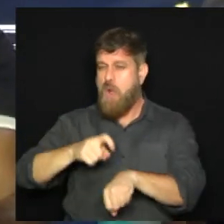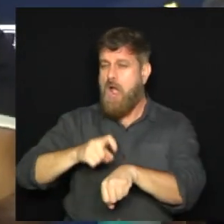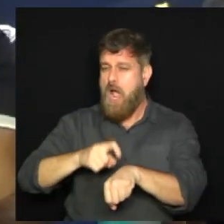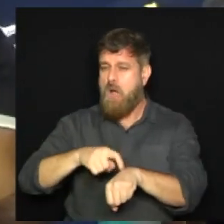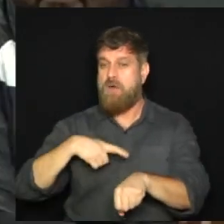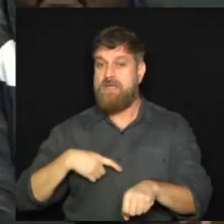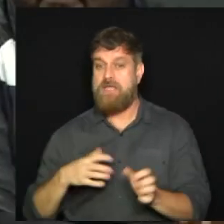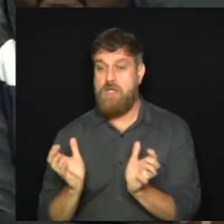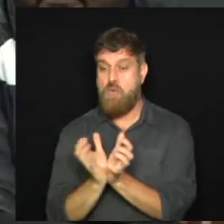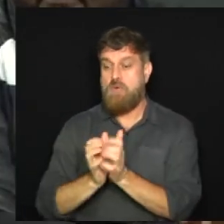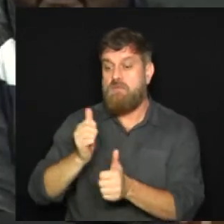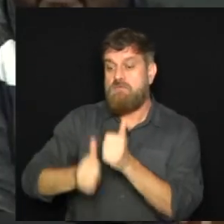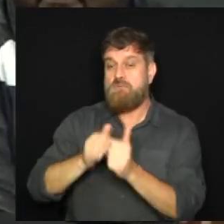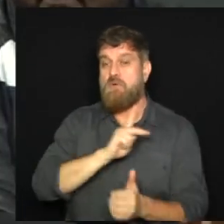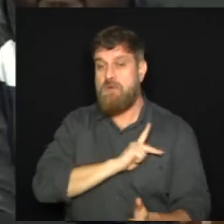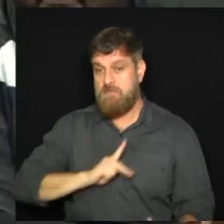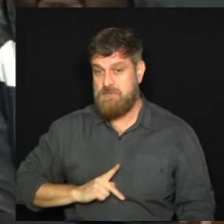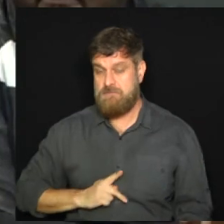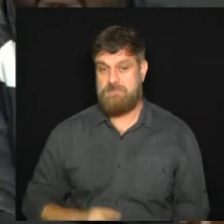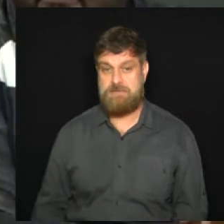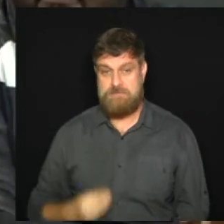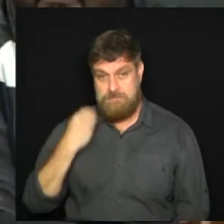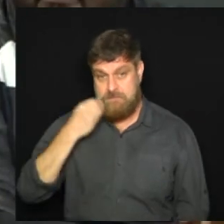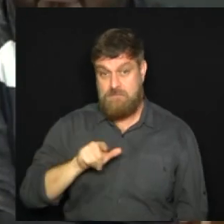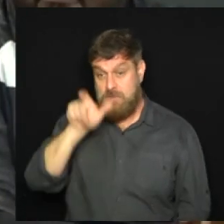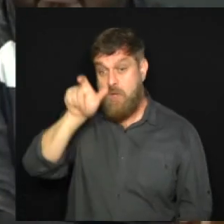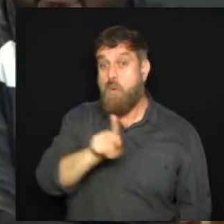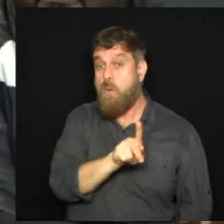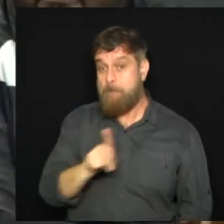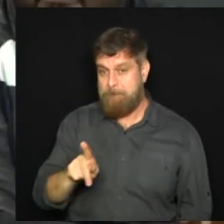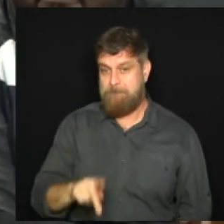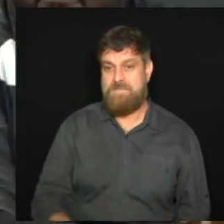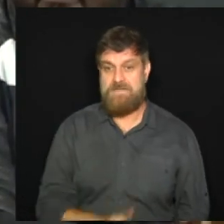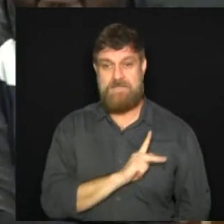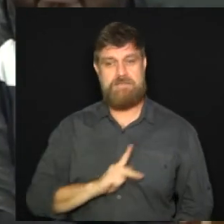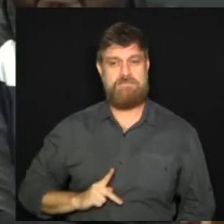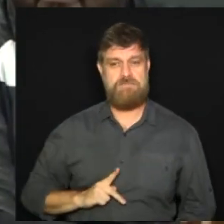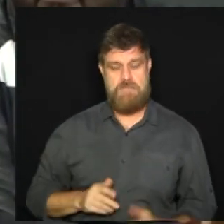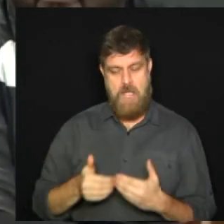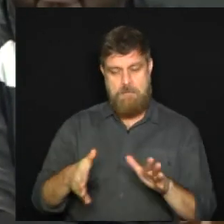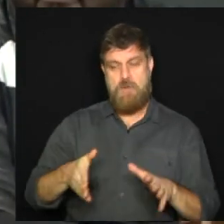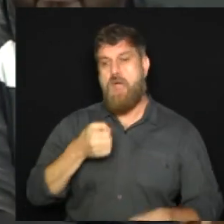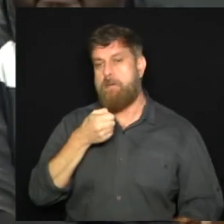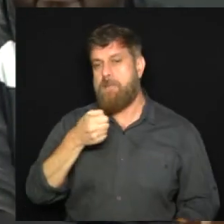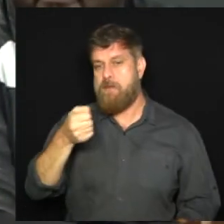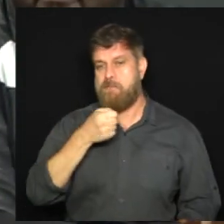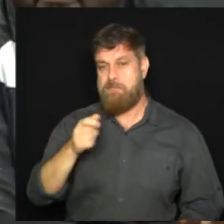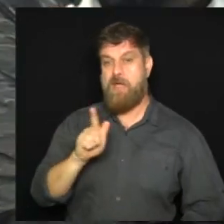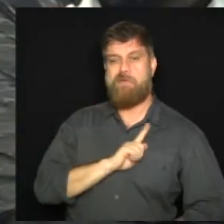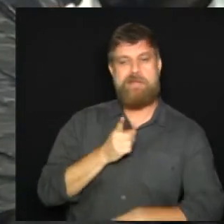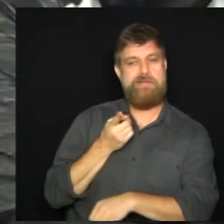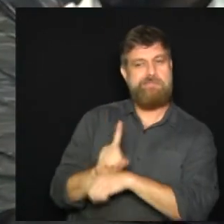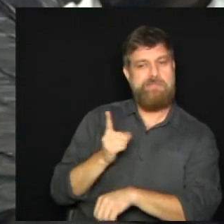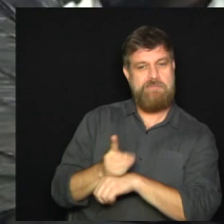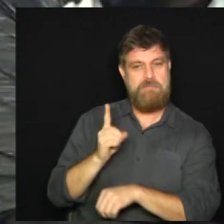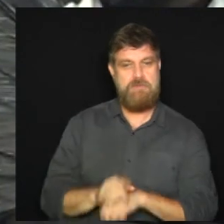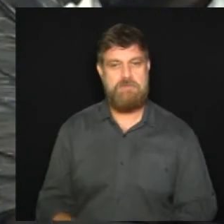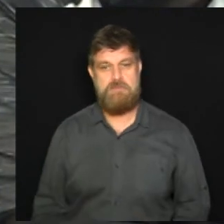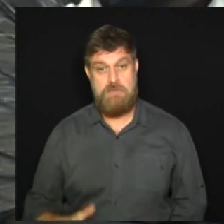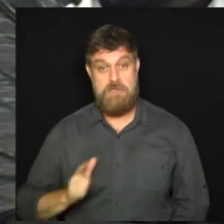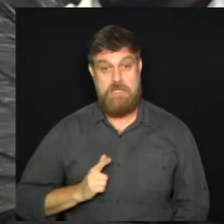de troca de técnicos. Desta vez, ele assinou o contrato até dezembro de 2020. Na